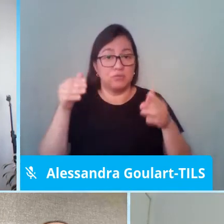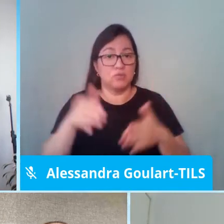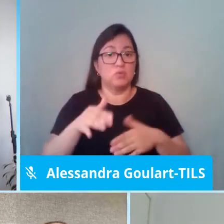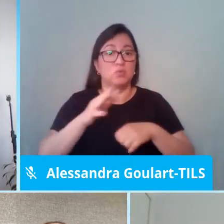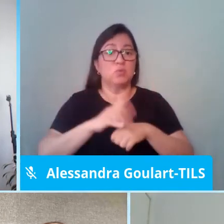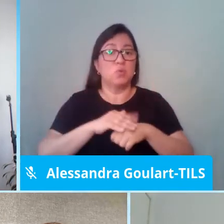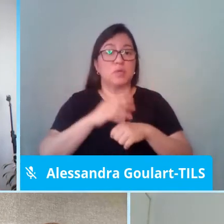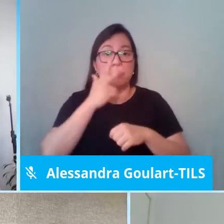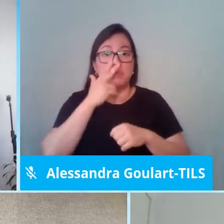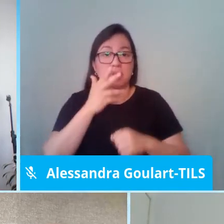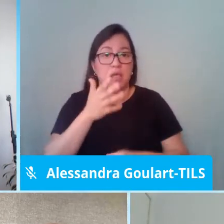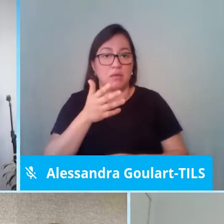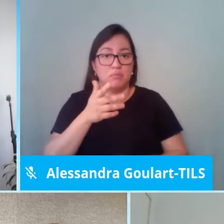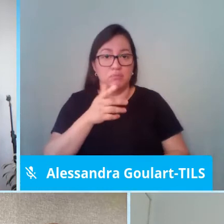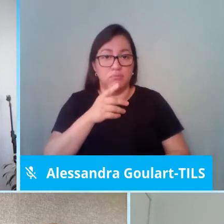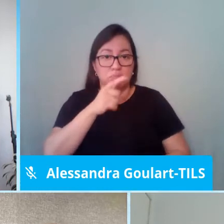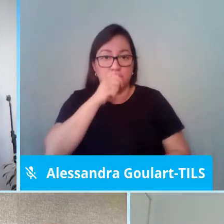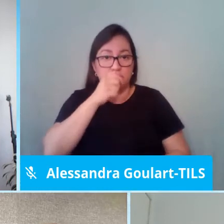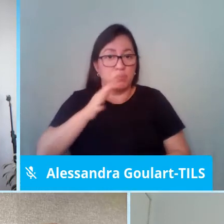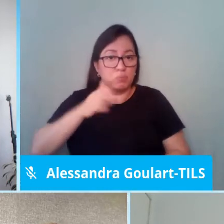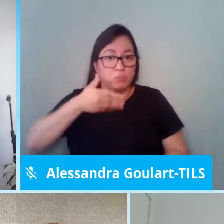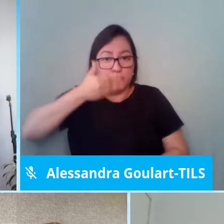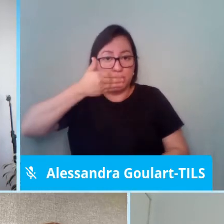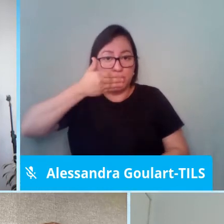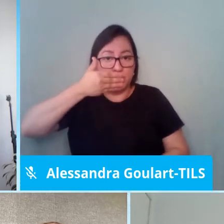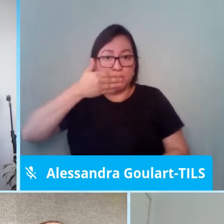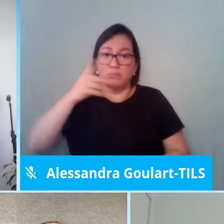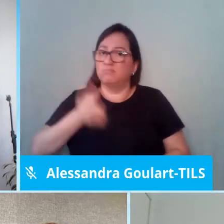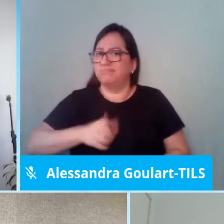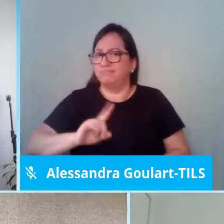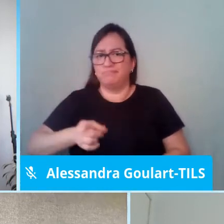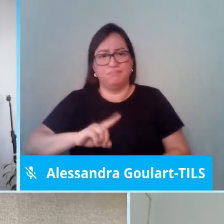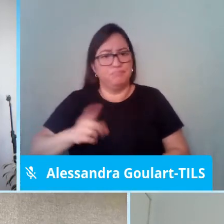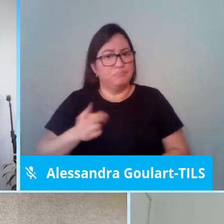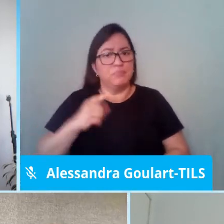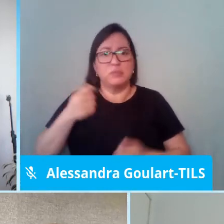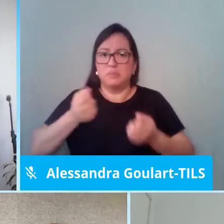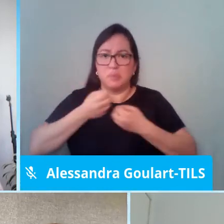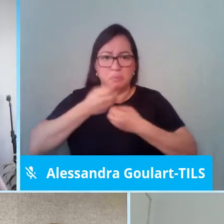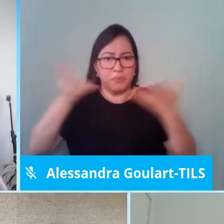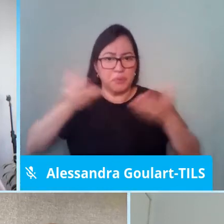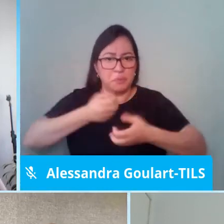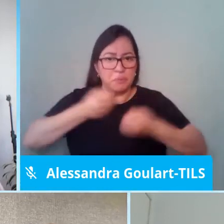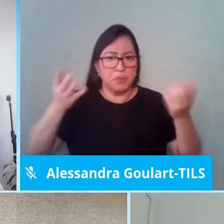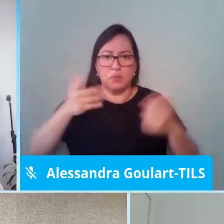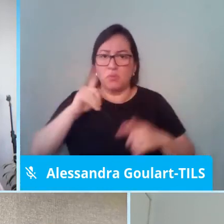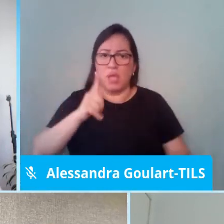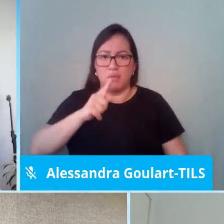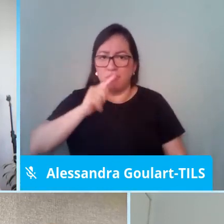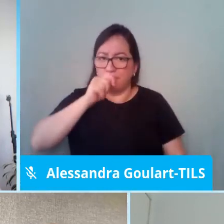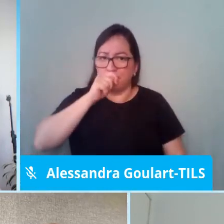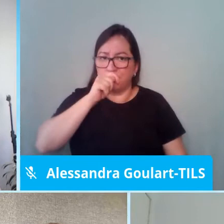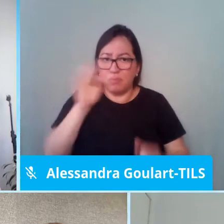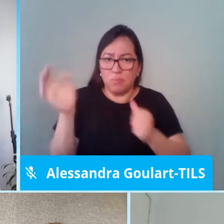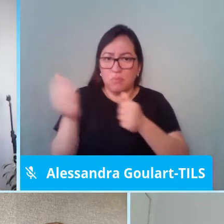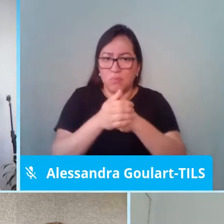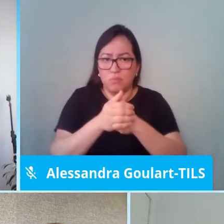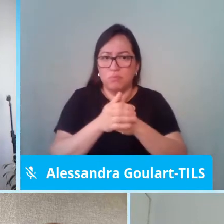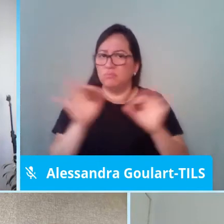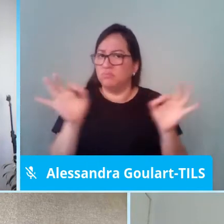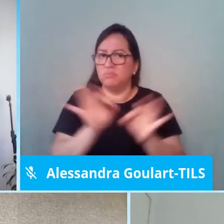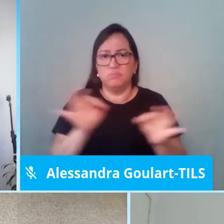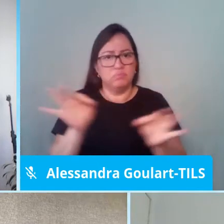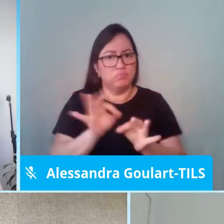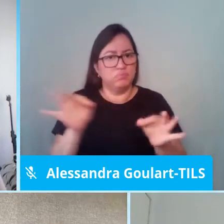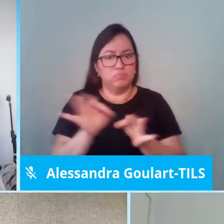tabu, né? Inseri-las no nosso dia a dia, e isso não é uma coisa que está